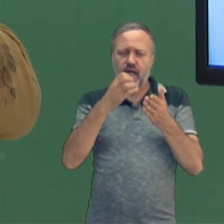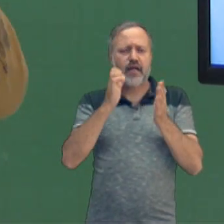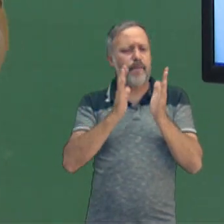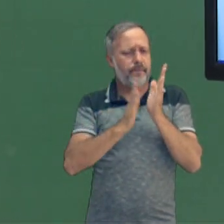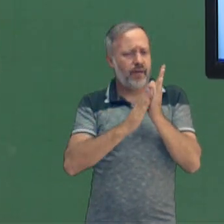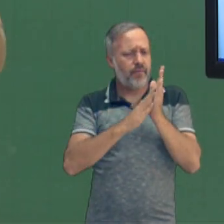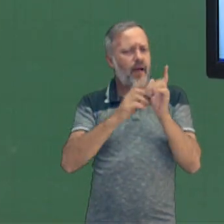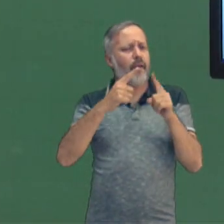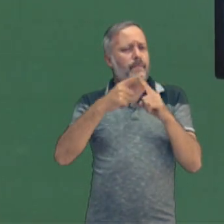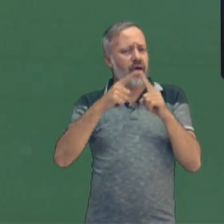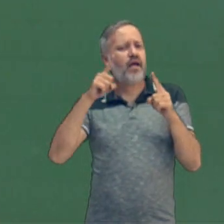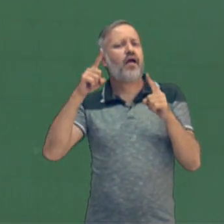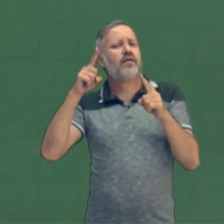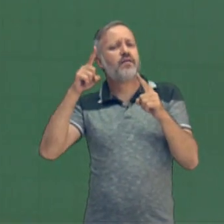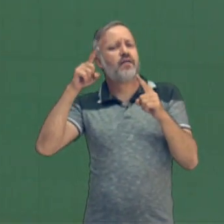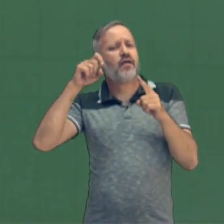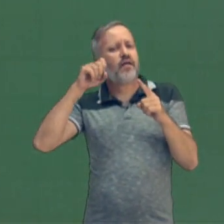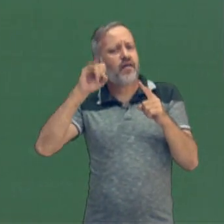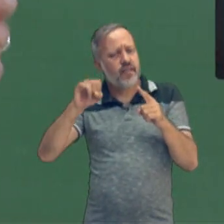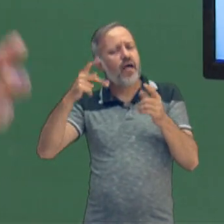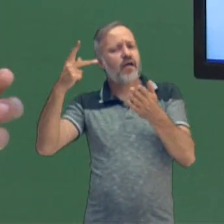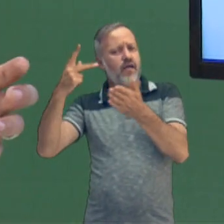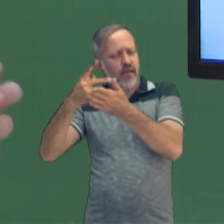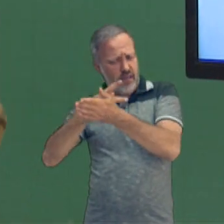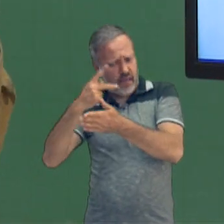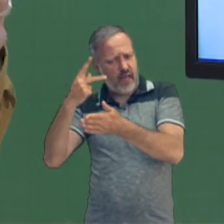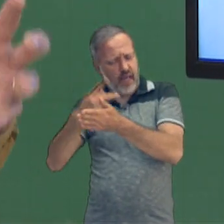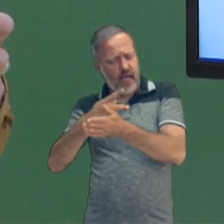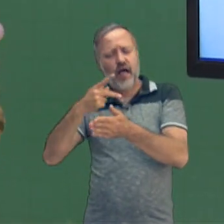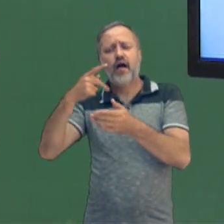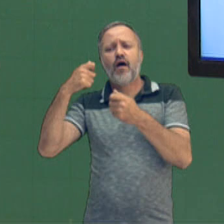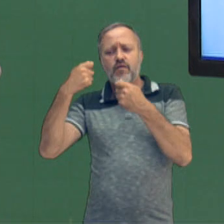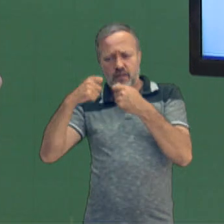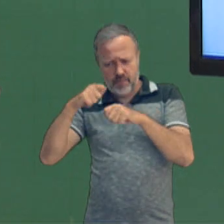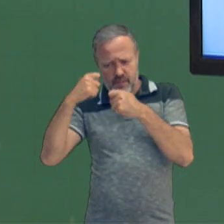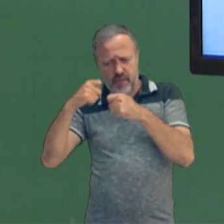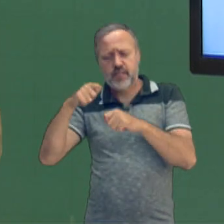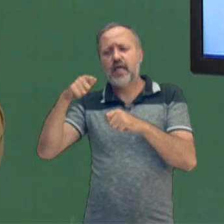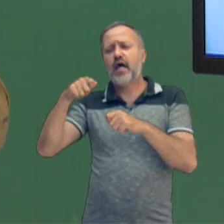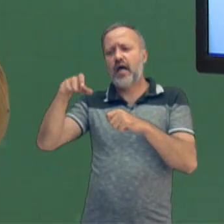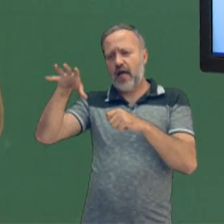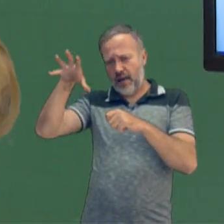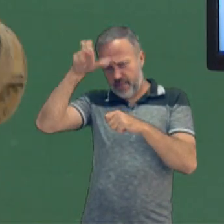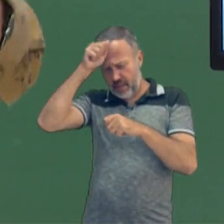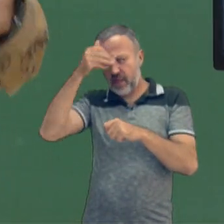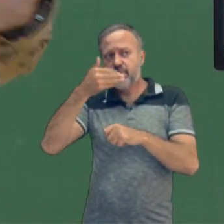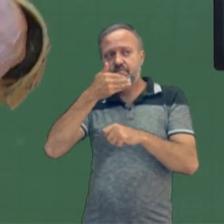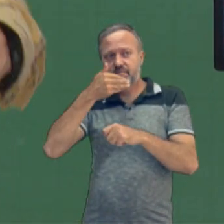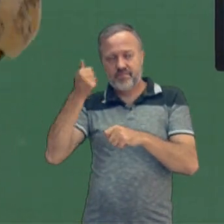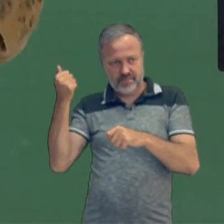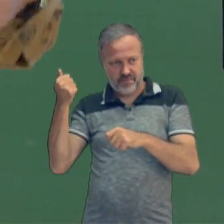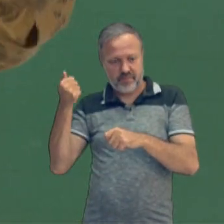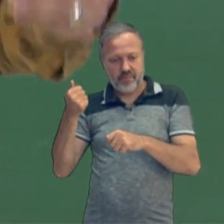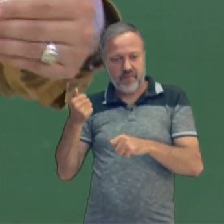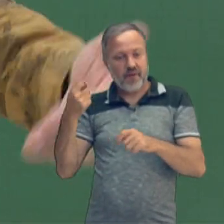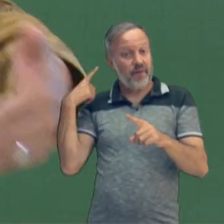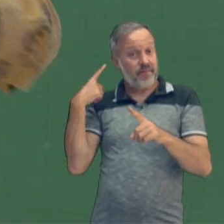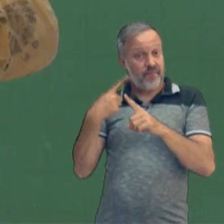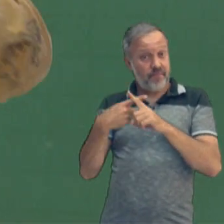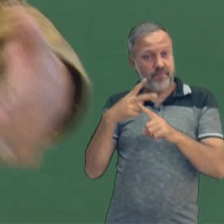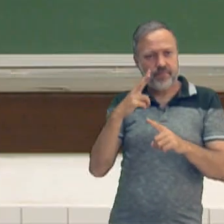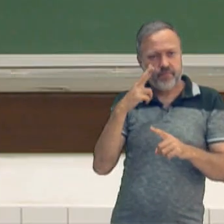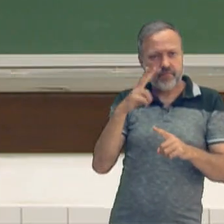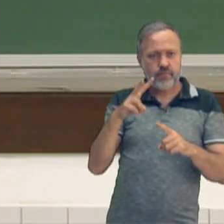desde que a gente aprenda com o erro. Inclusive a ciência, a filosofia e o conhecimento avança muito mais a